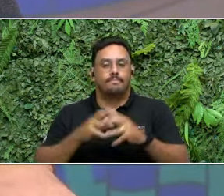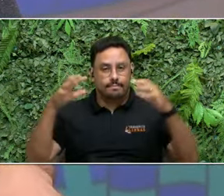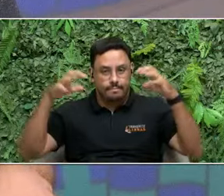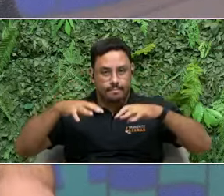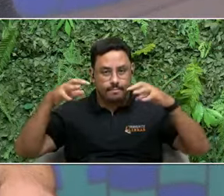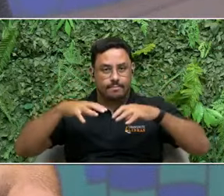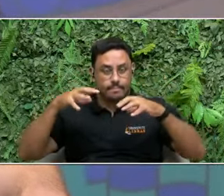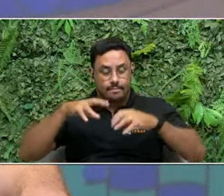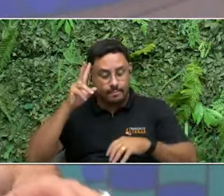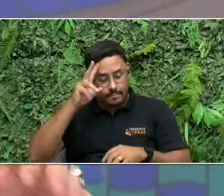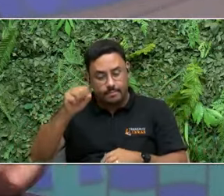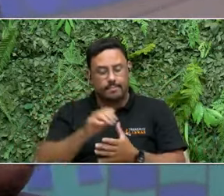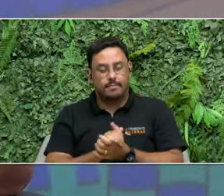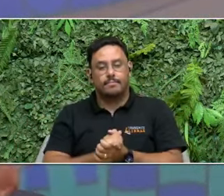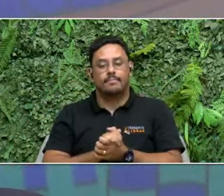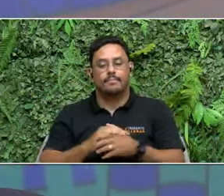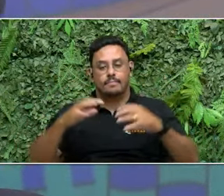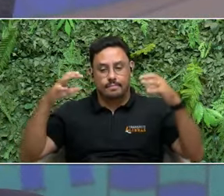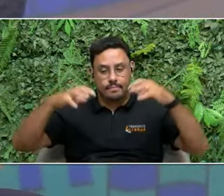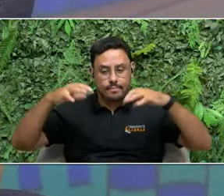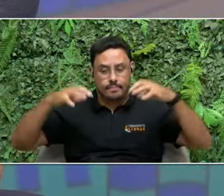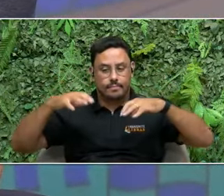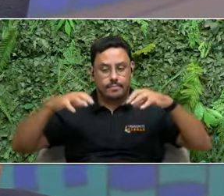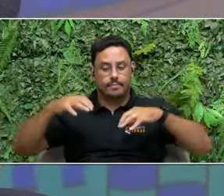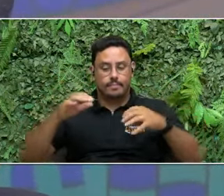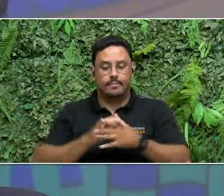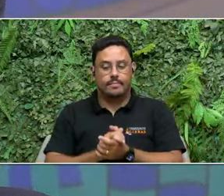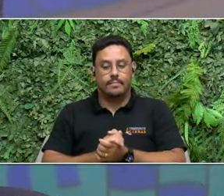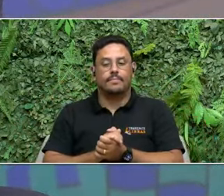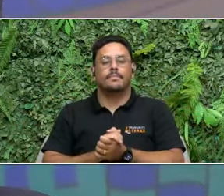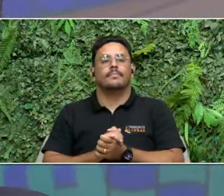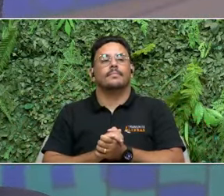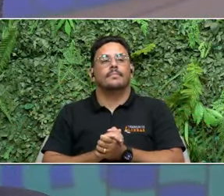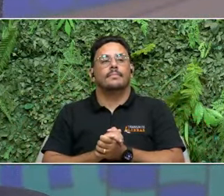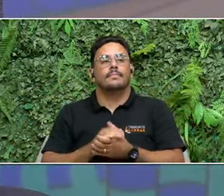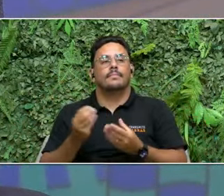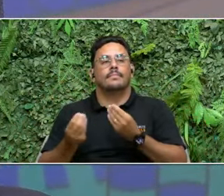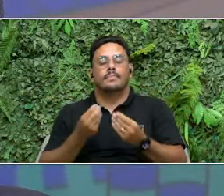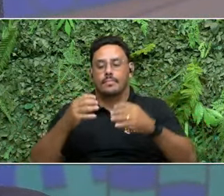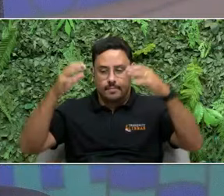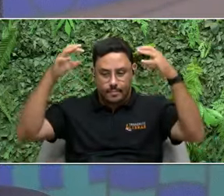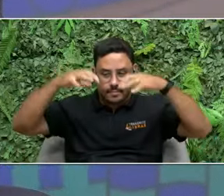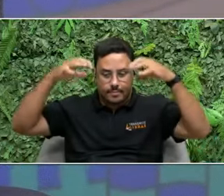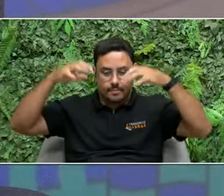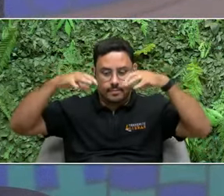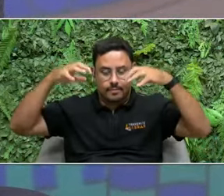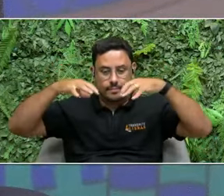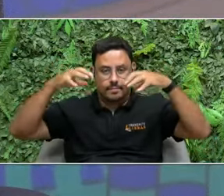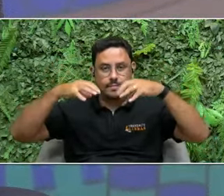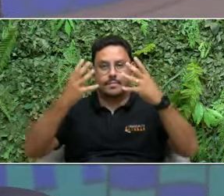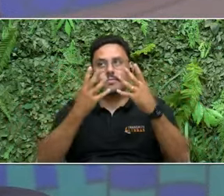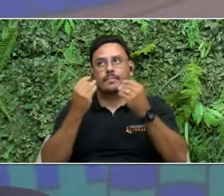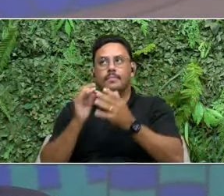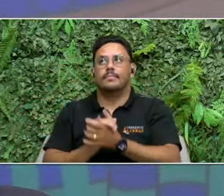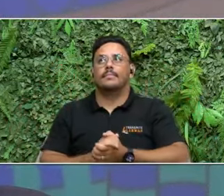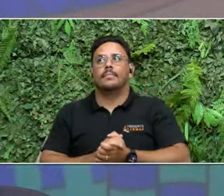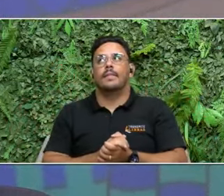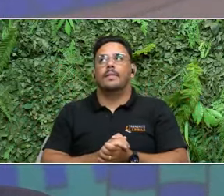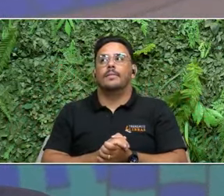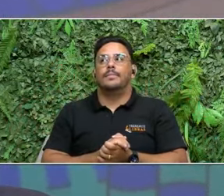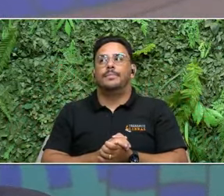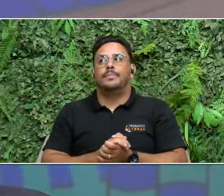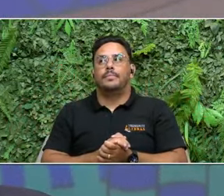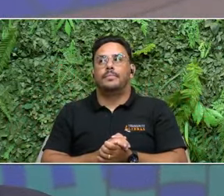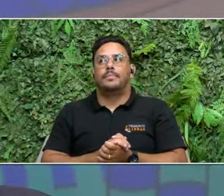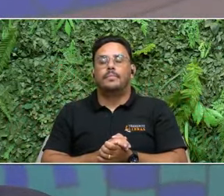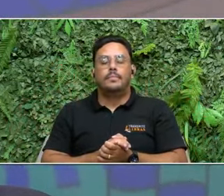como é que é o negócio do grosso Aí uinho tá chovendo Grosso Eita